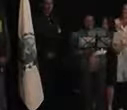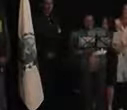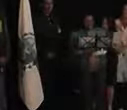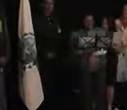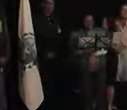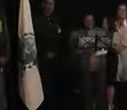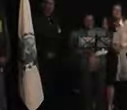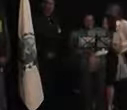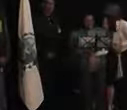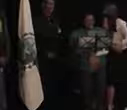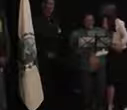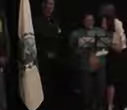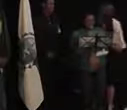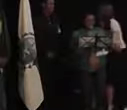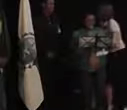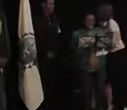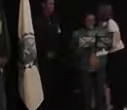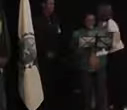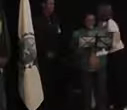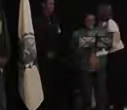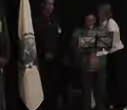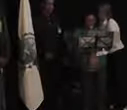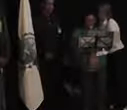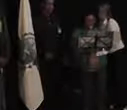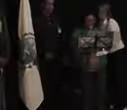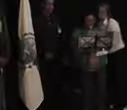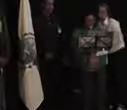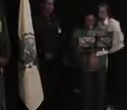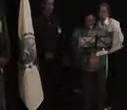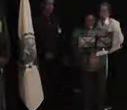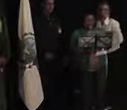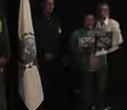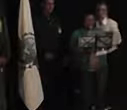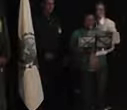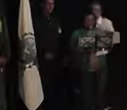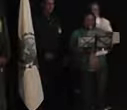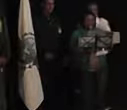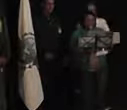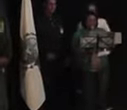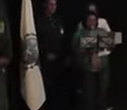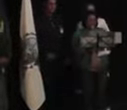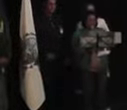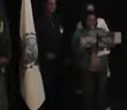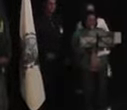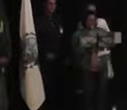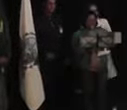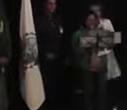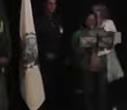eu vou em casa. Se eu for em casa, eu quero falar.